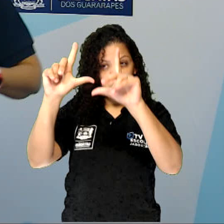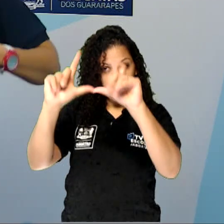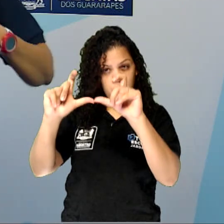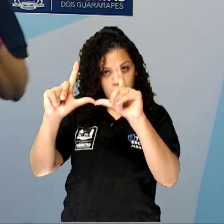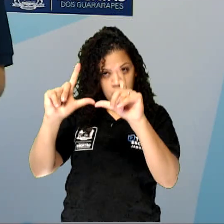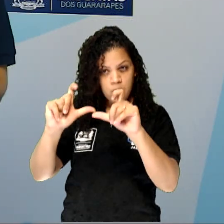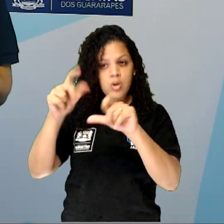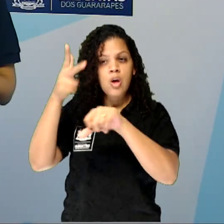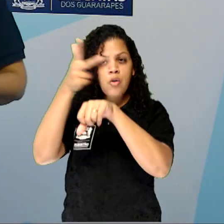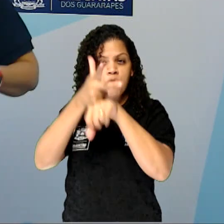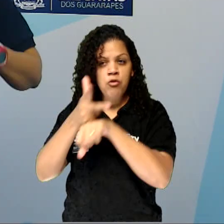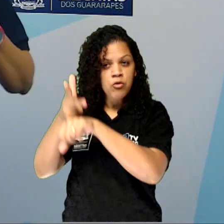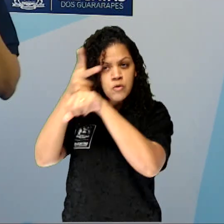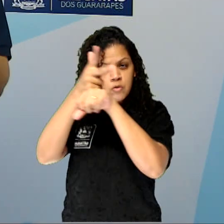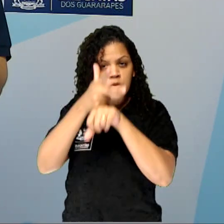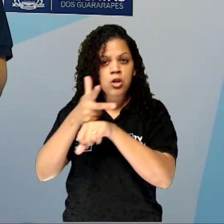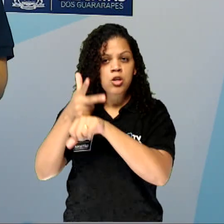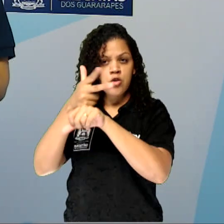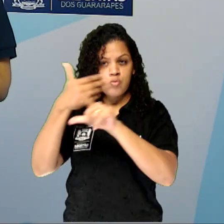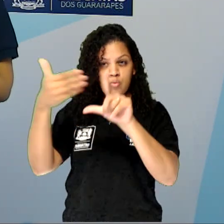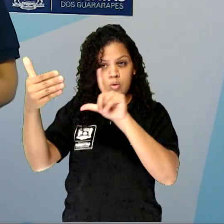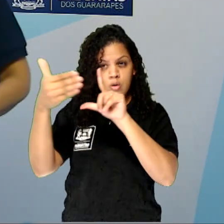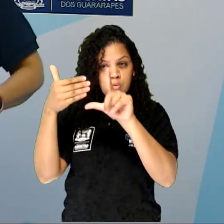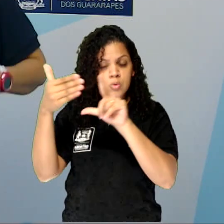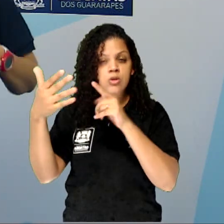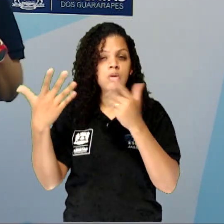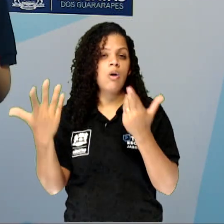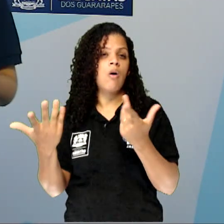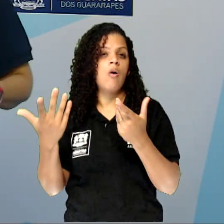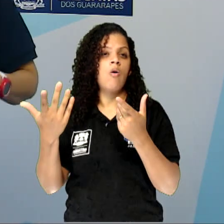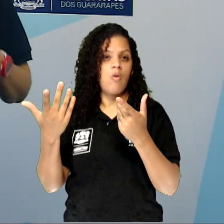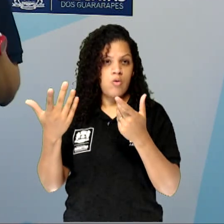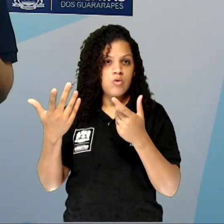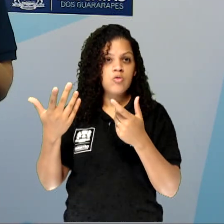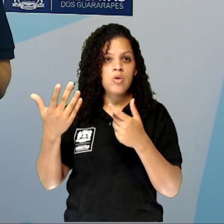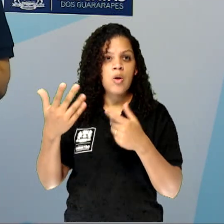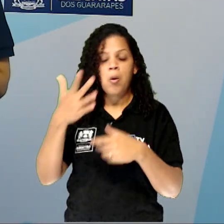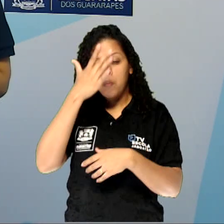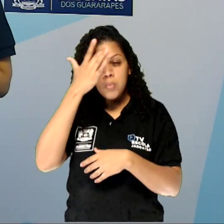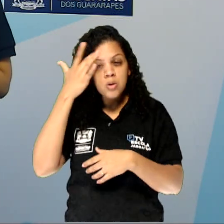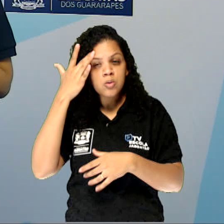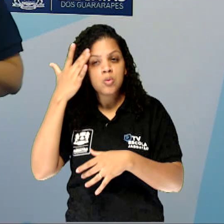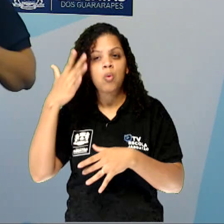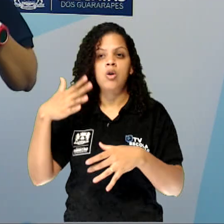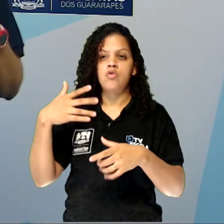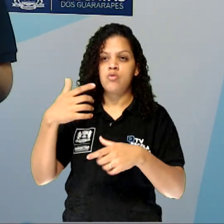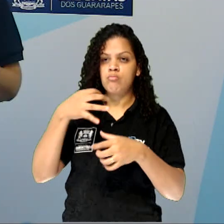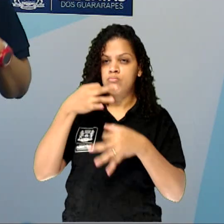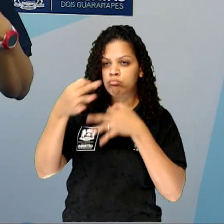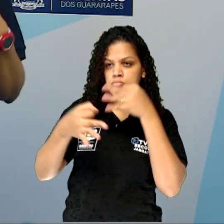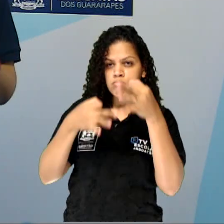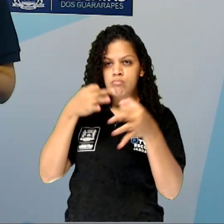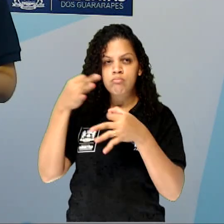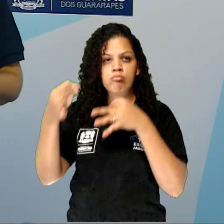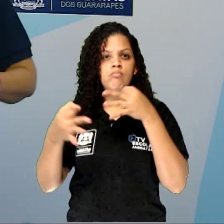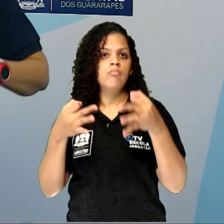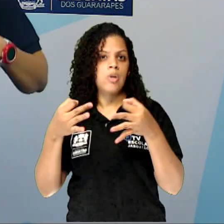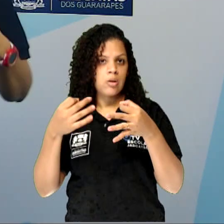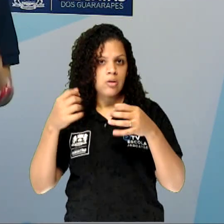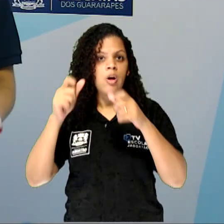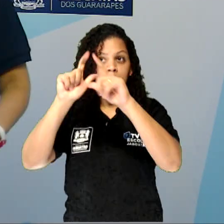vídeo, transmissões, depoimentos de pessoas, imagens e sons da cidade, né? Outdoors e